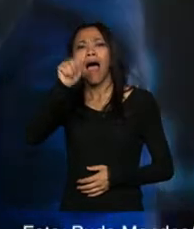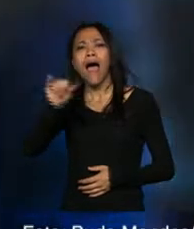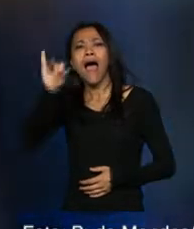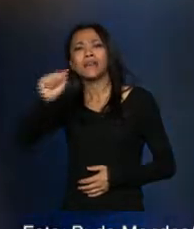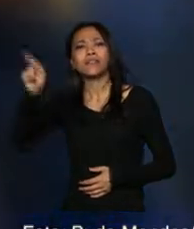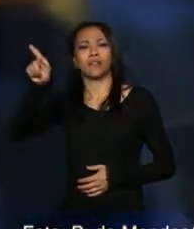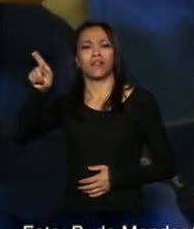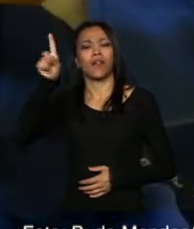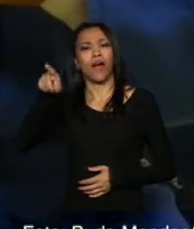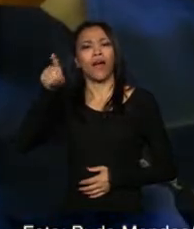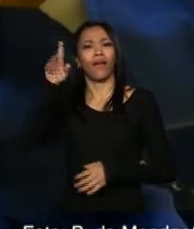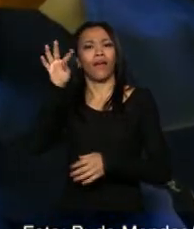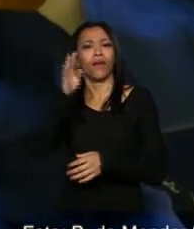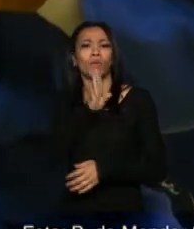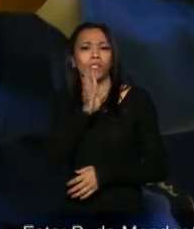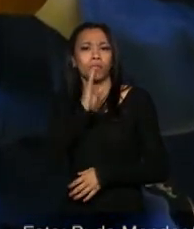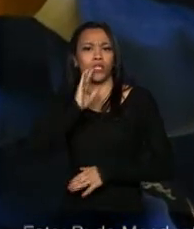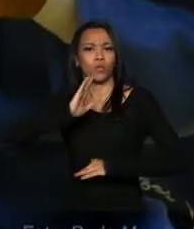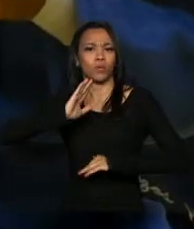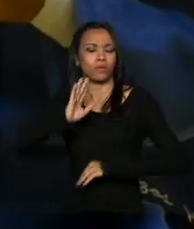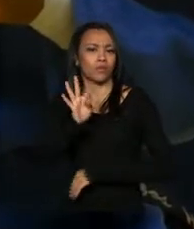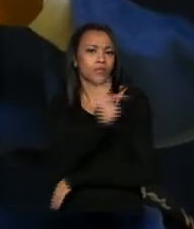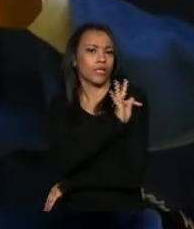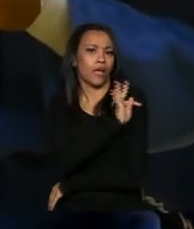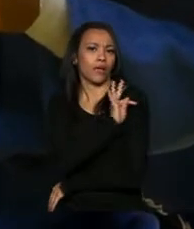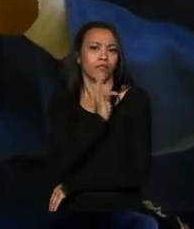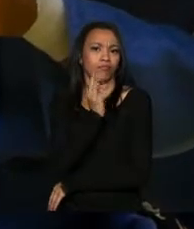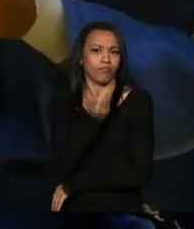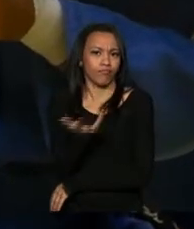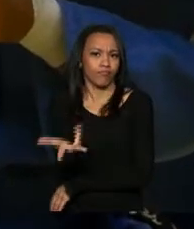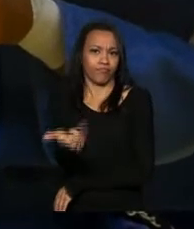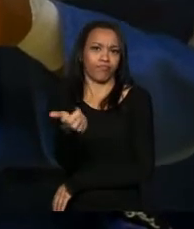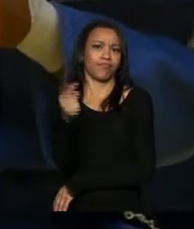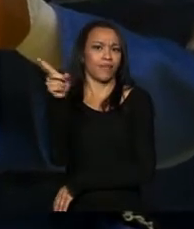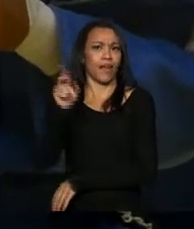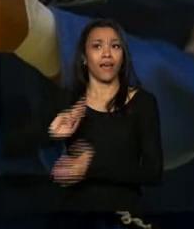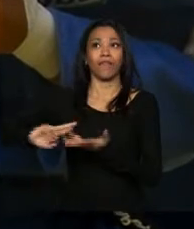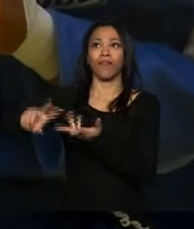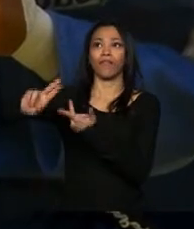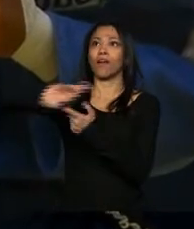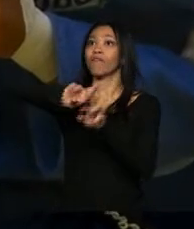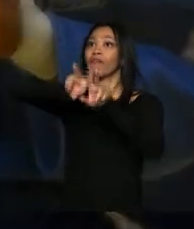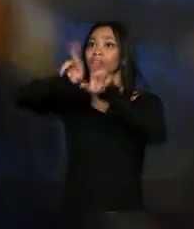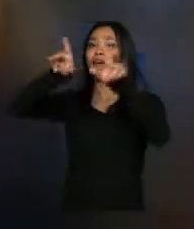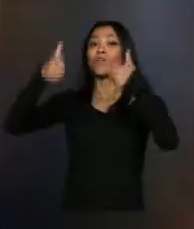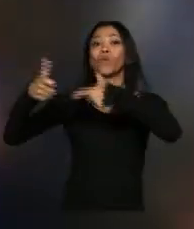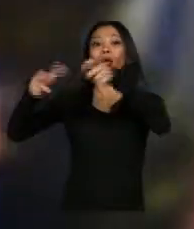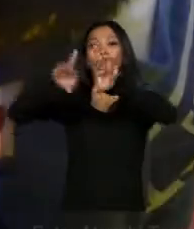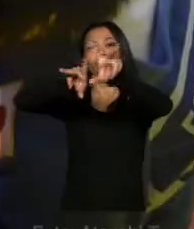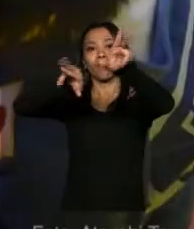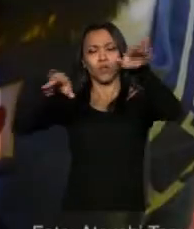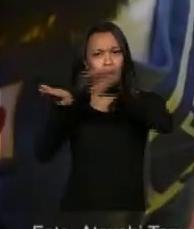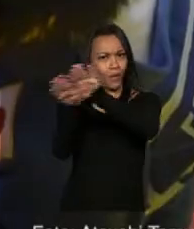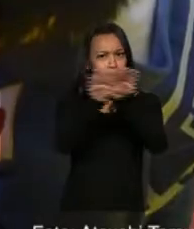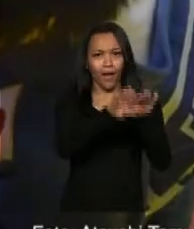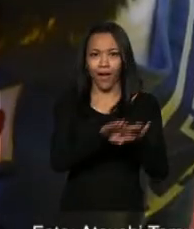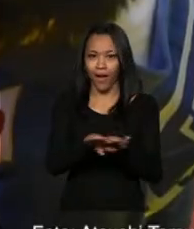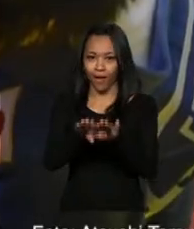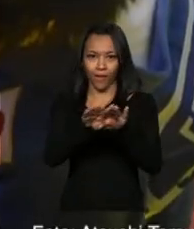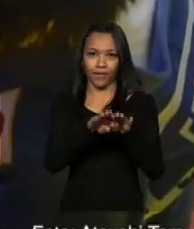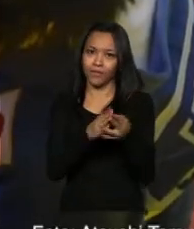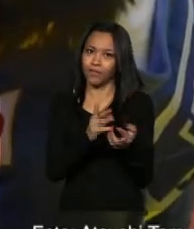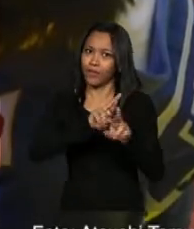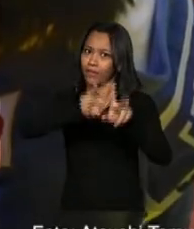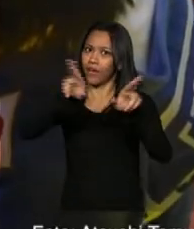movimentação. Então é uma coisa muito diversificada, cada local. Nossa, no meu peso tem bastante